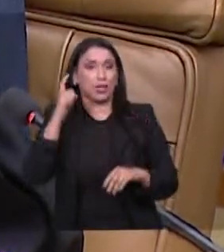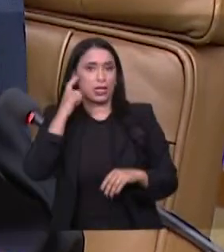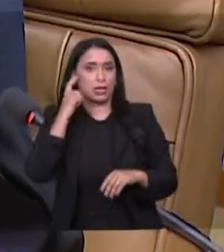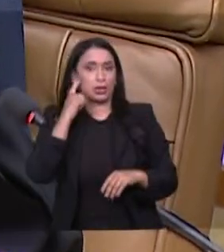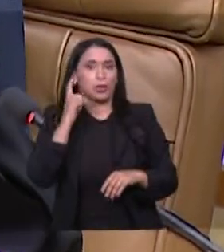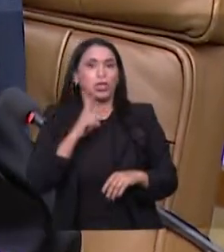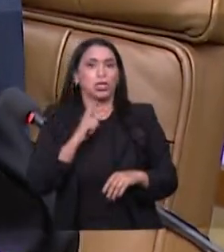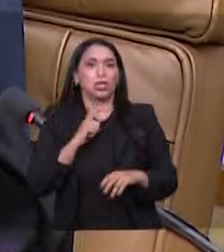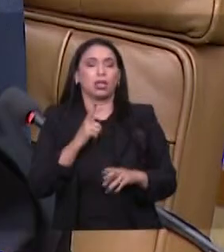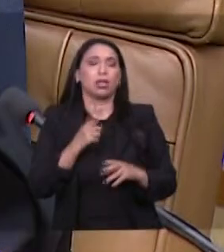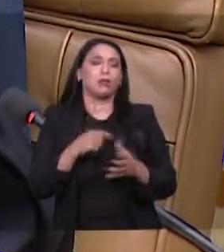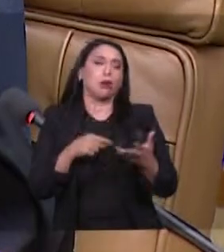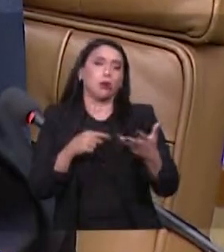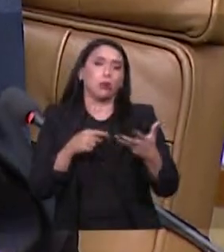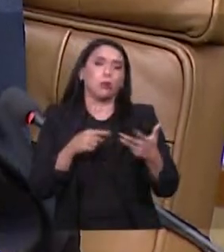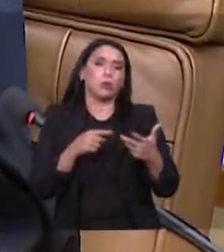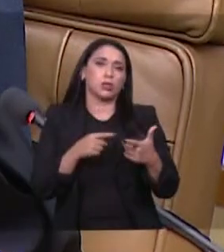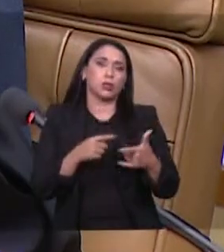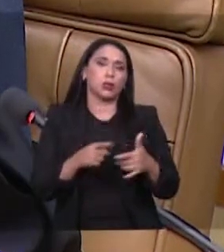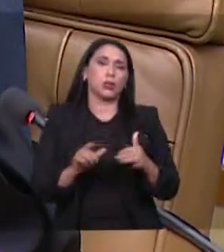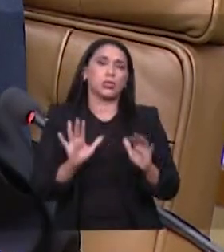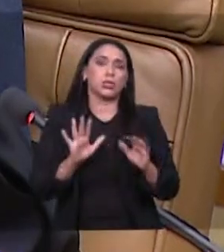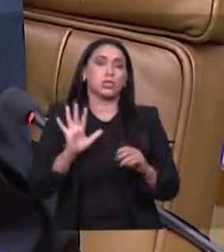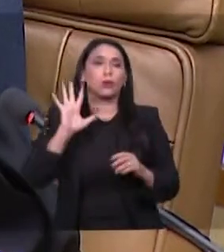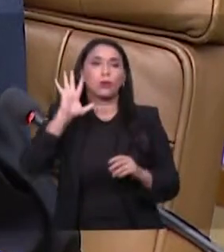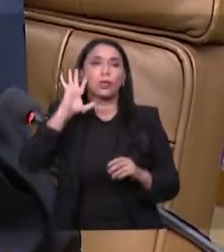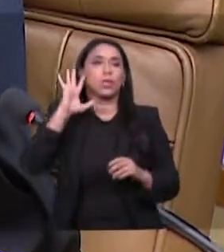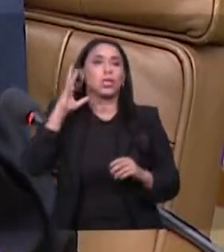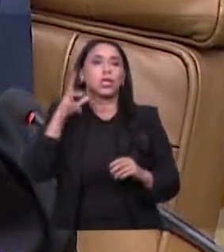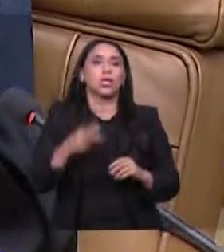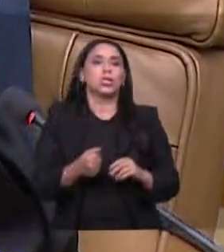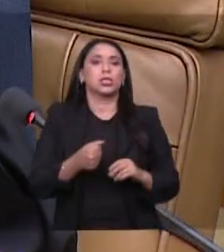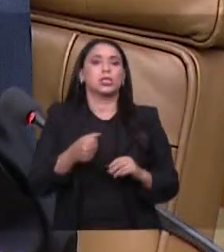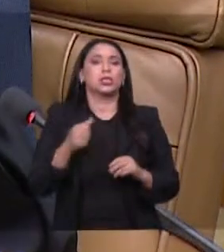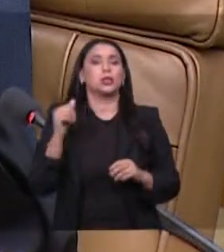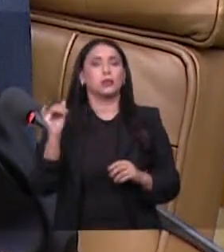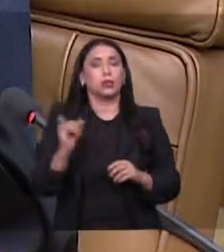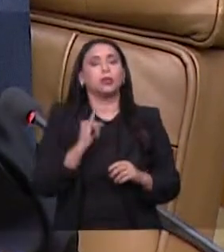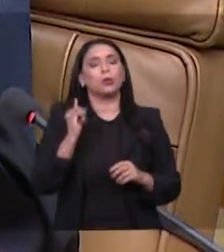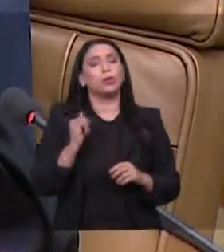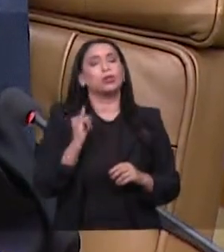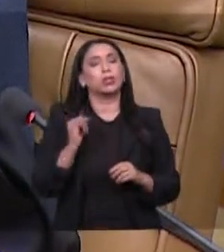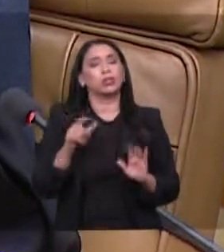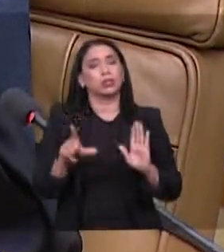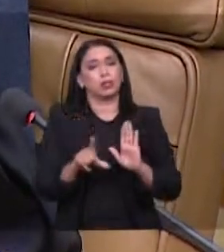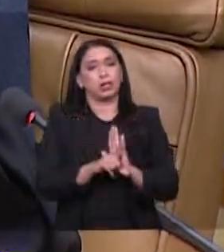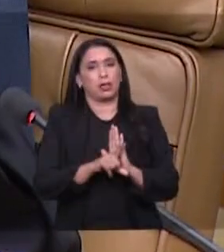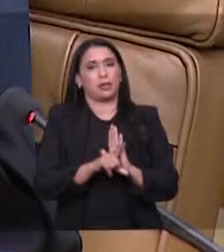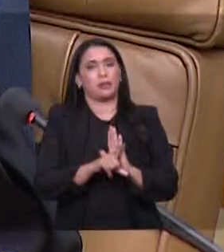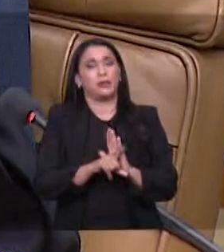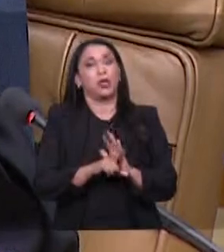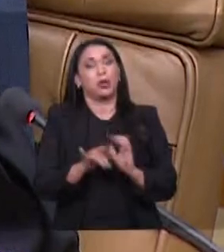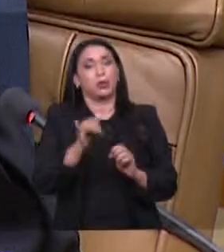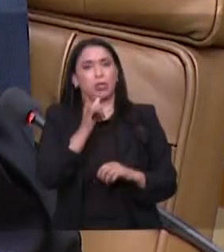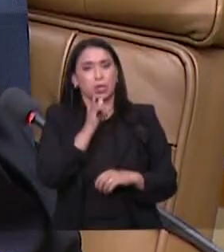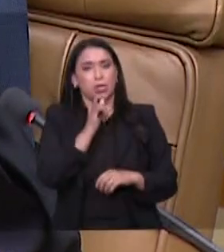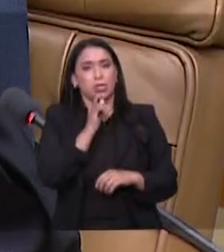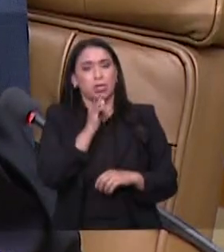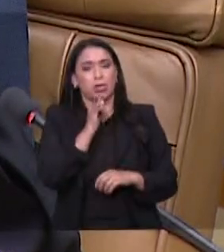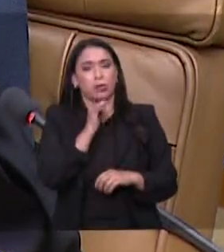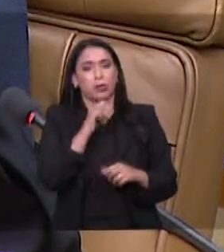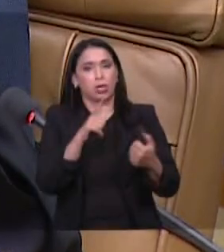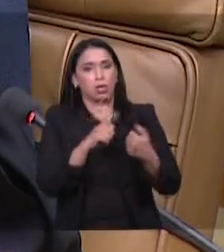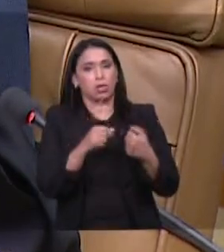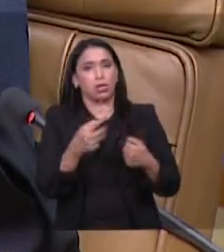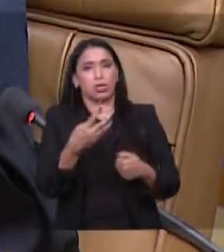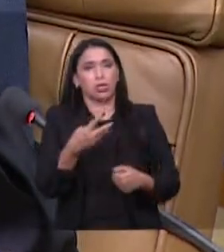algumas questões que são decisivas na apreciação desta lei. Uma dessas é esse dispositivo